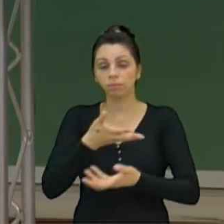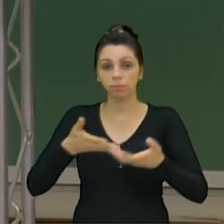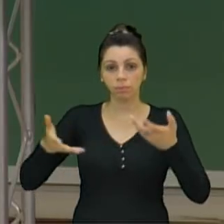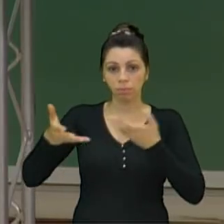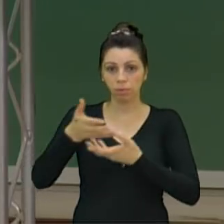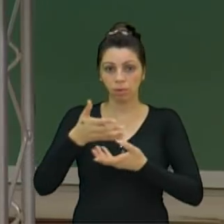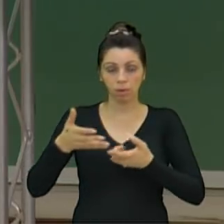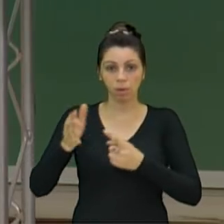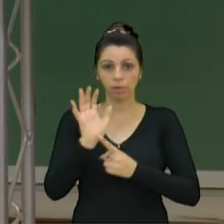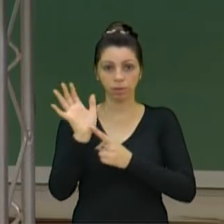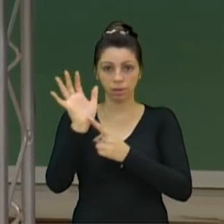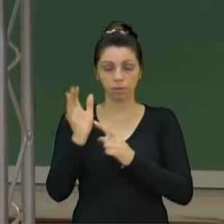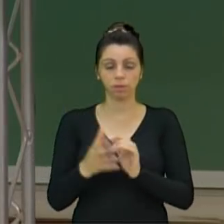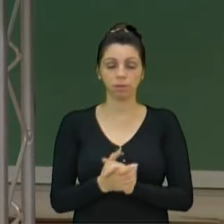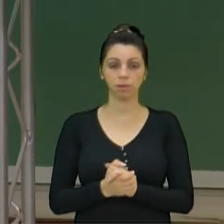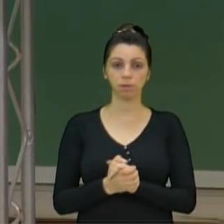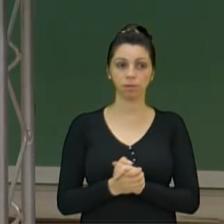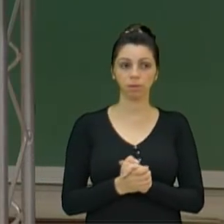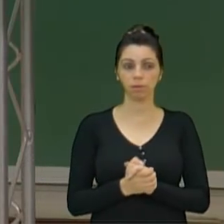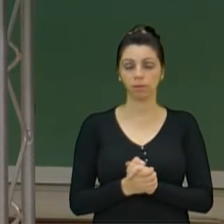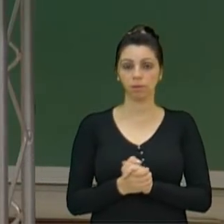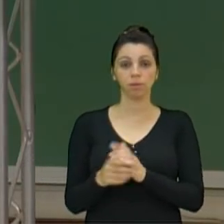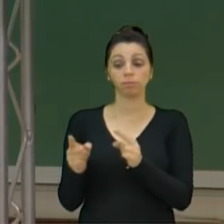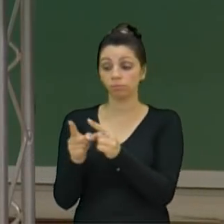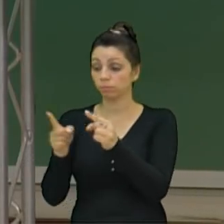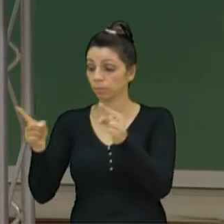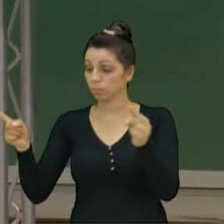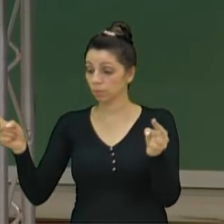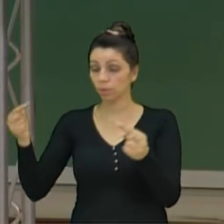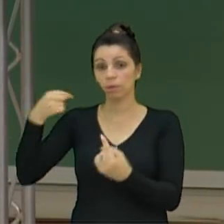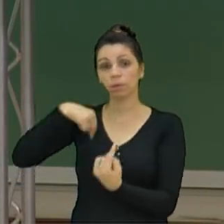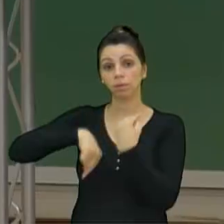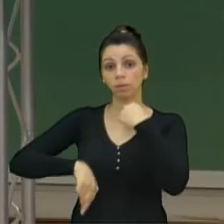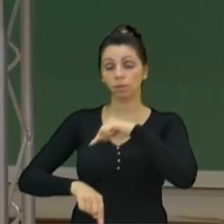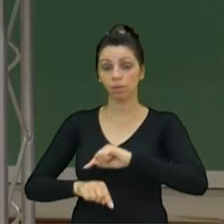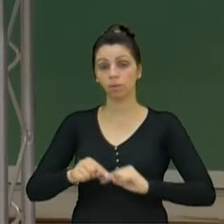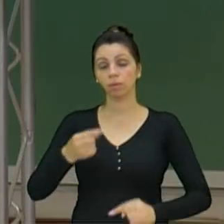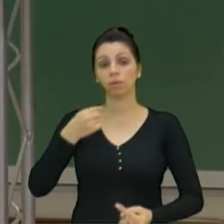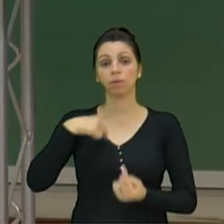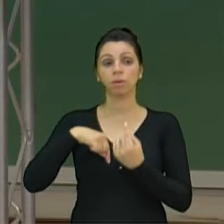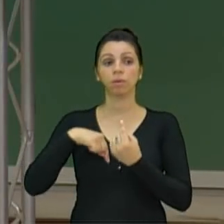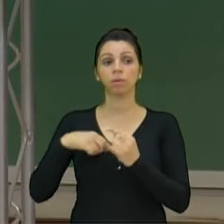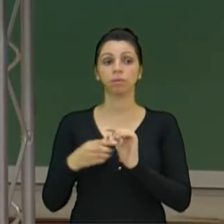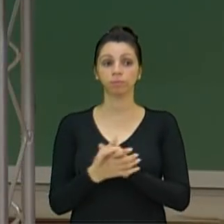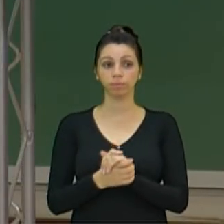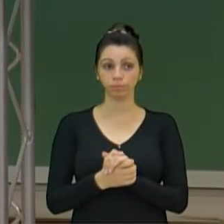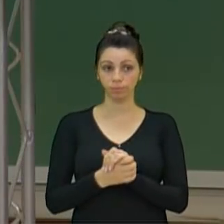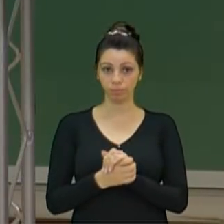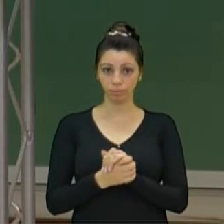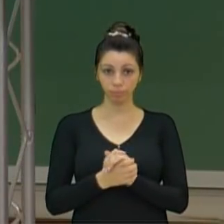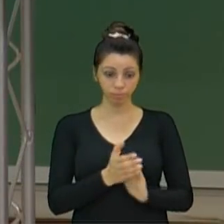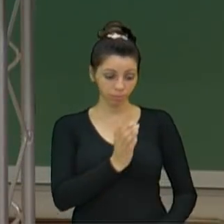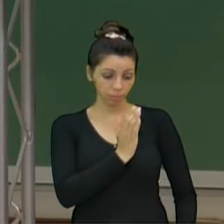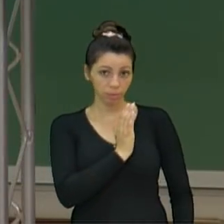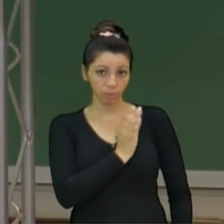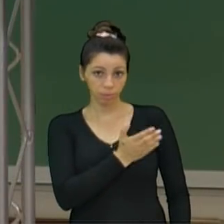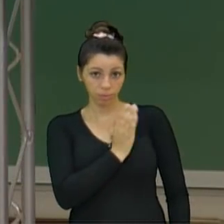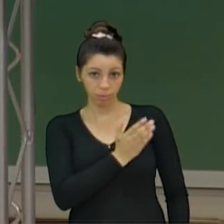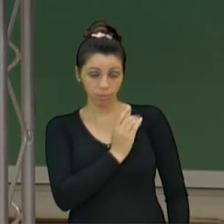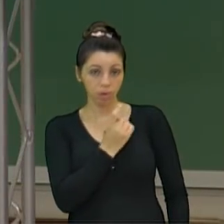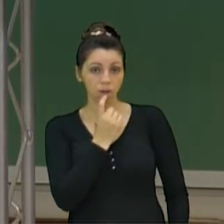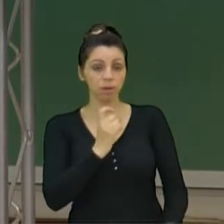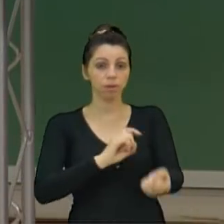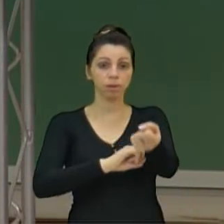gasosas. Quando a gente fala em grande circulação ou circulação sistêmica, nós estamos falando do sangue que sai do